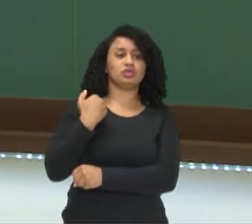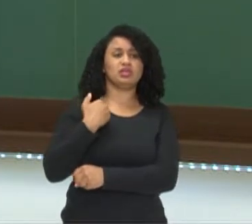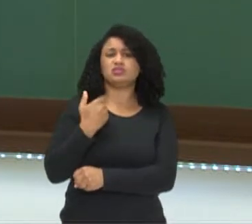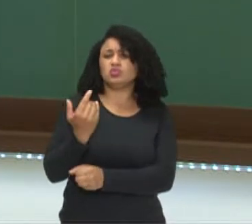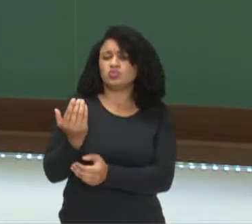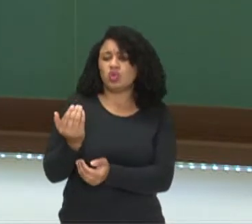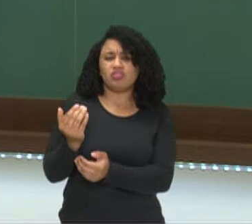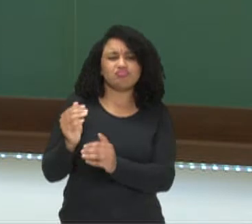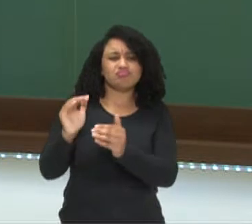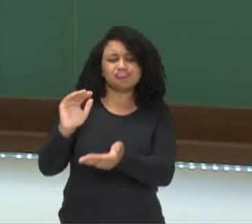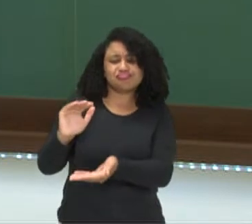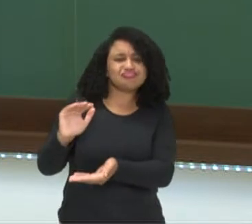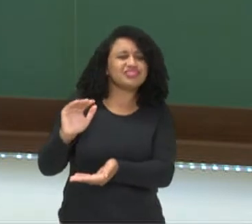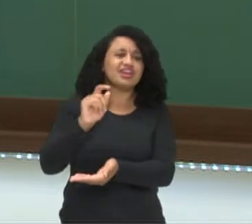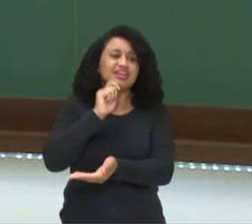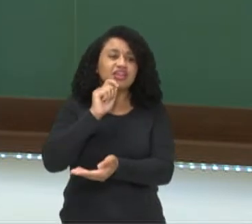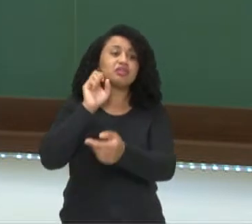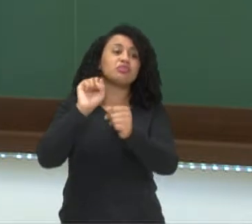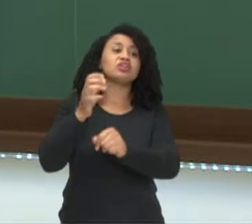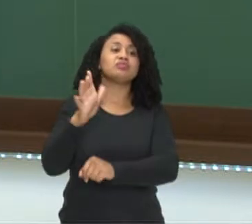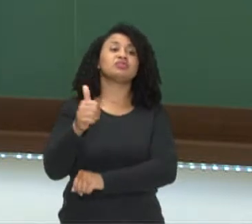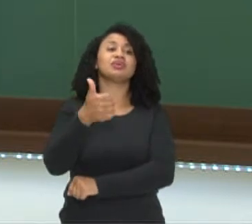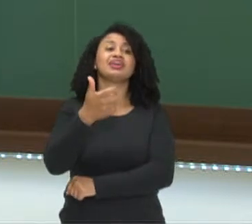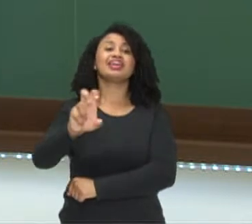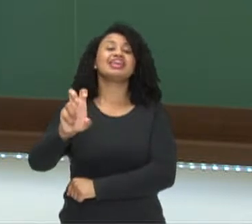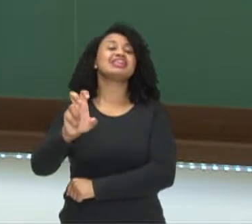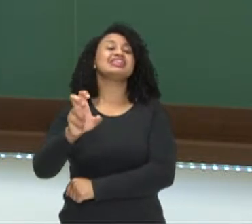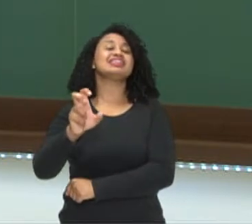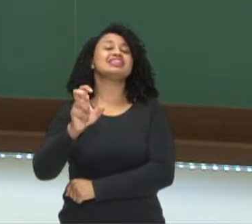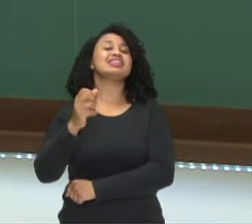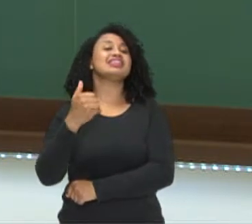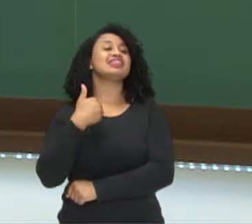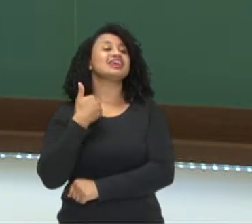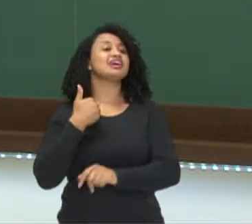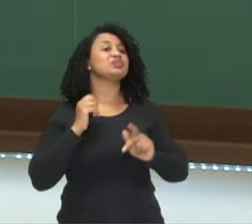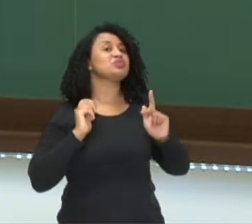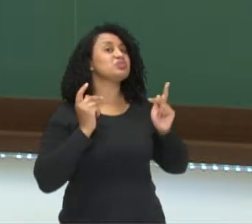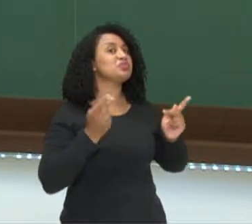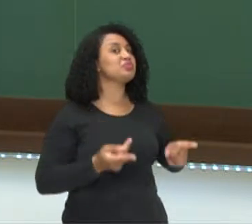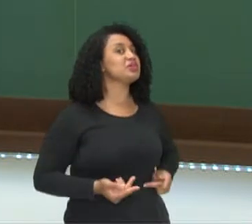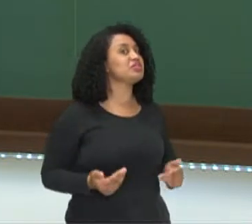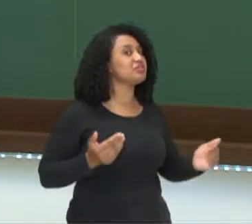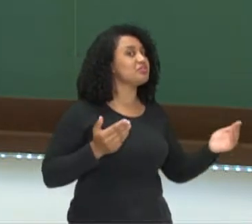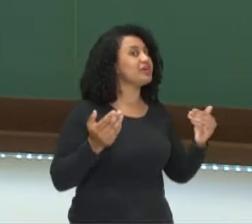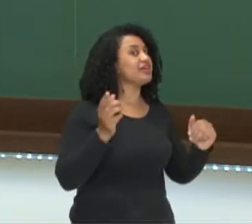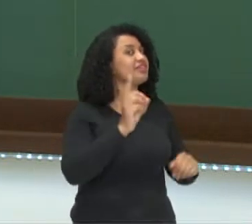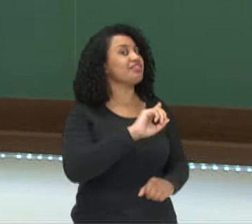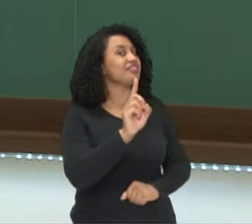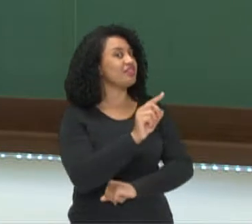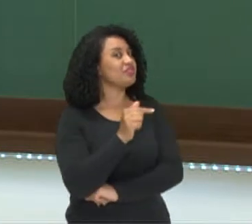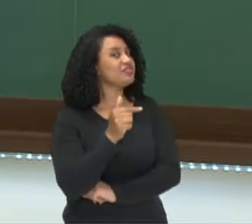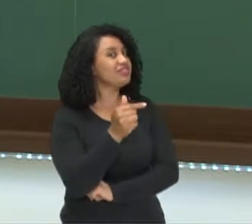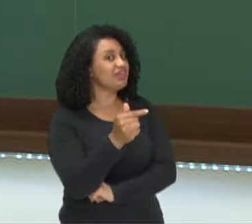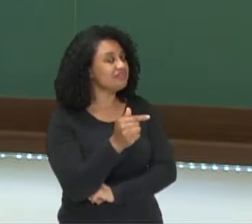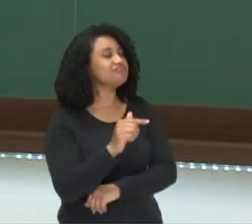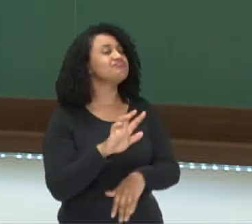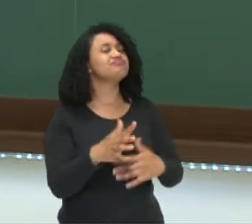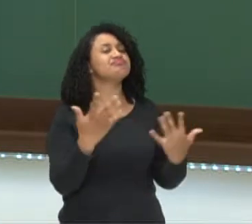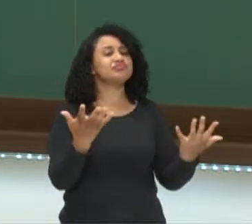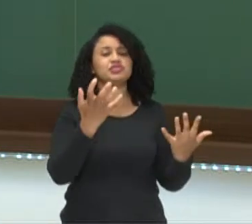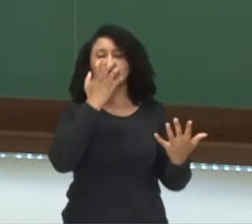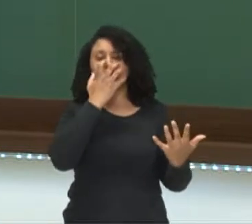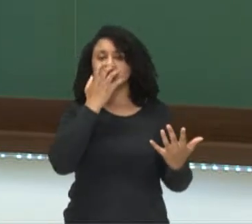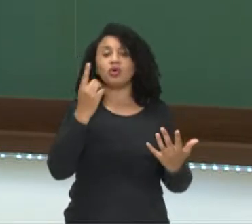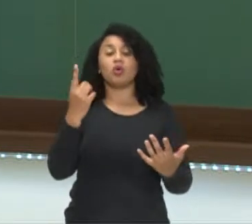novinho, né? Teria aproximadamente 15 anos humanos, gente, e não 7. Ou seja, um cão de